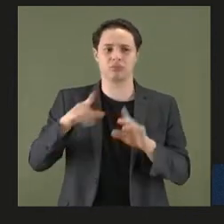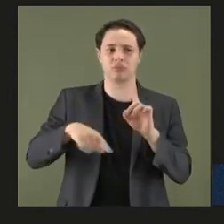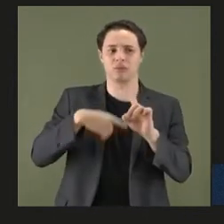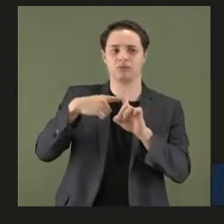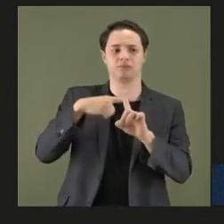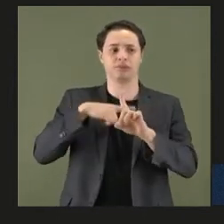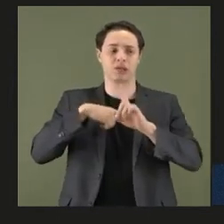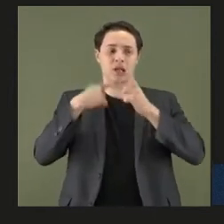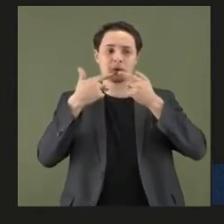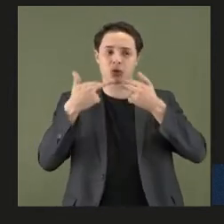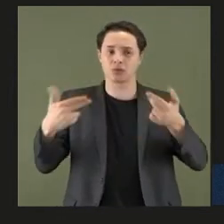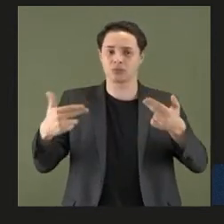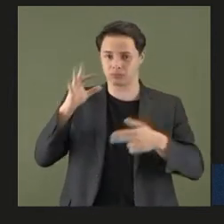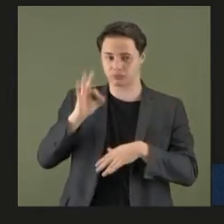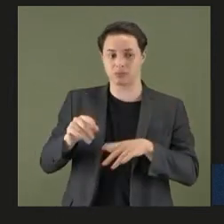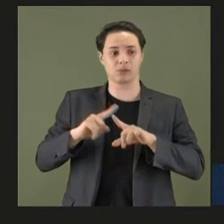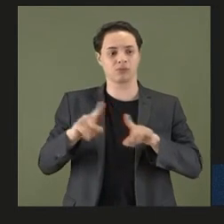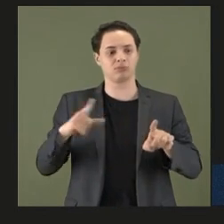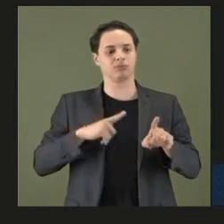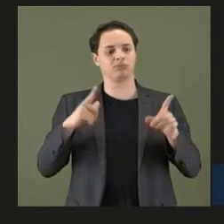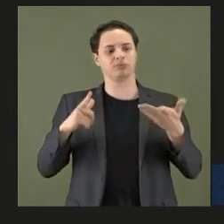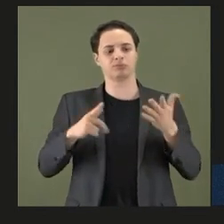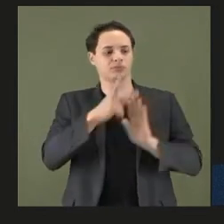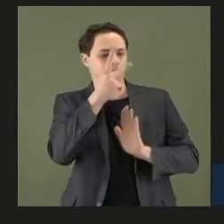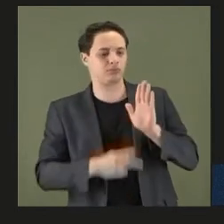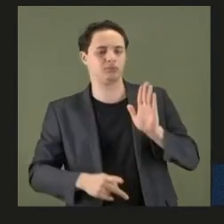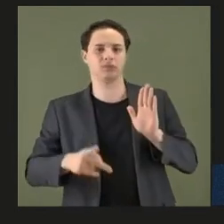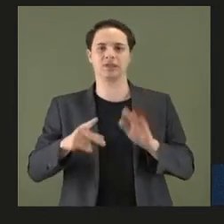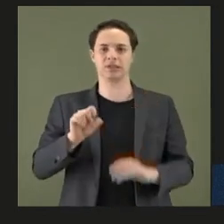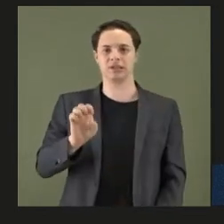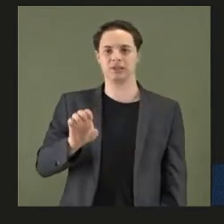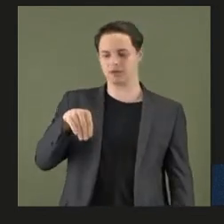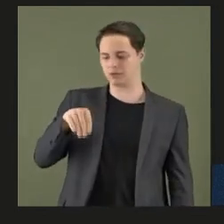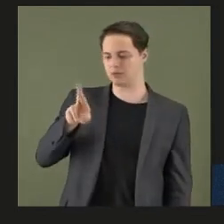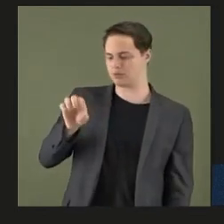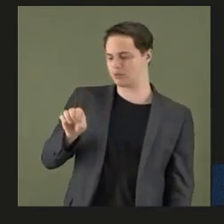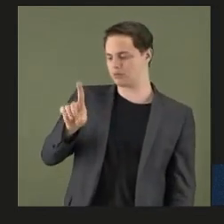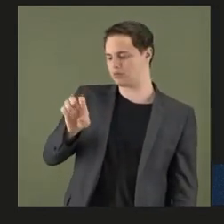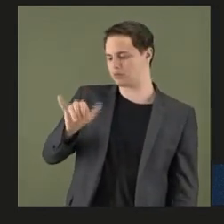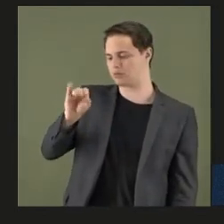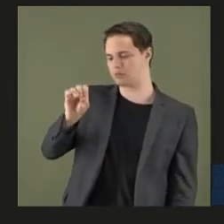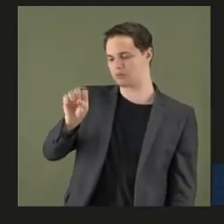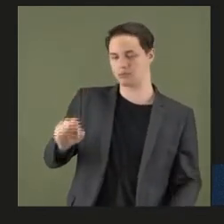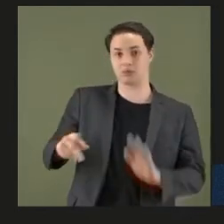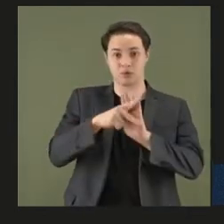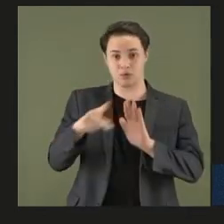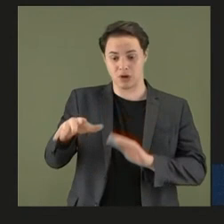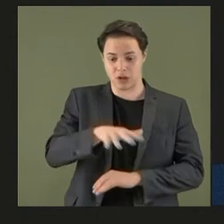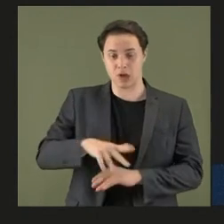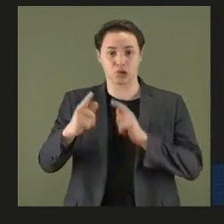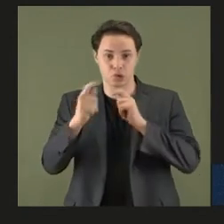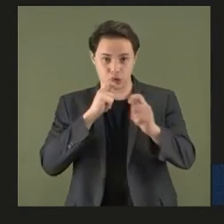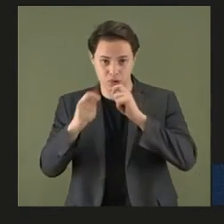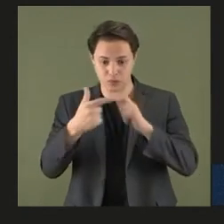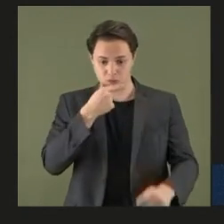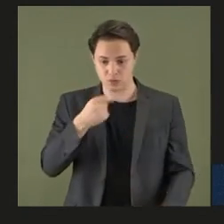positiva essa notícia, mas o excelente programa Sem Rodeios, da Gazeta do Povo, através do jornalista